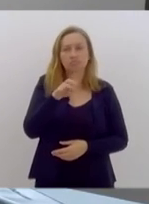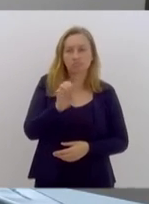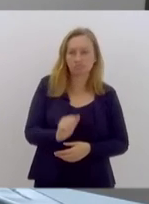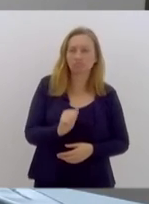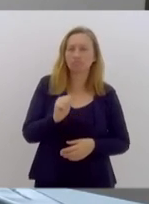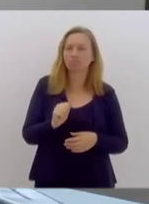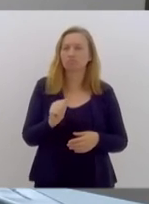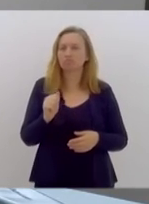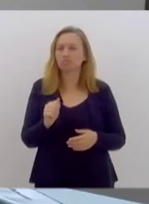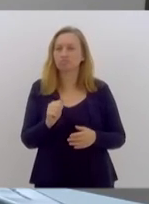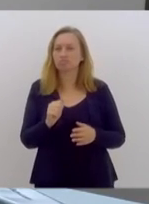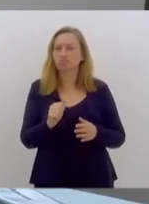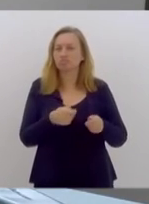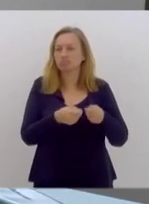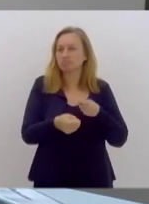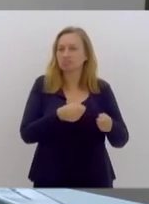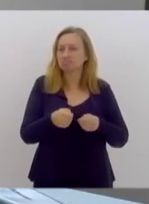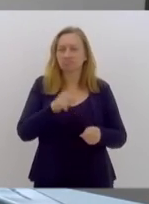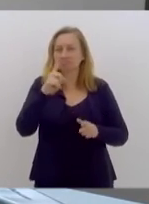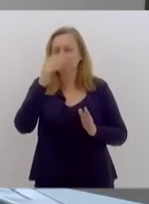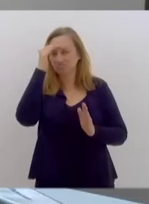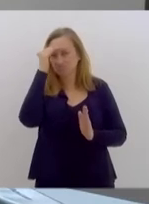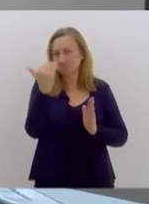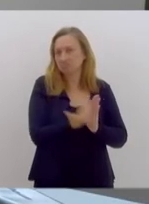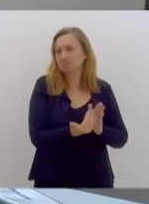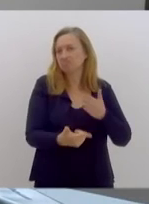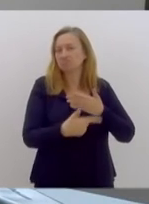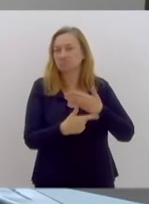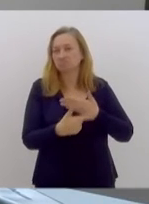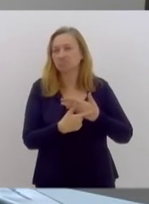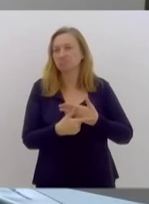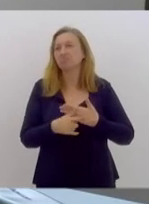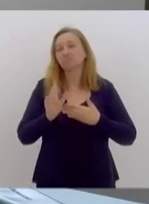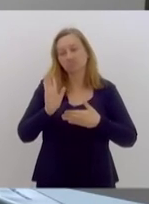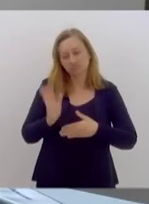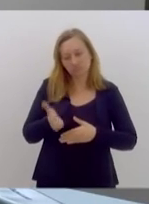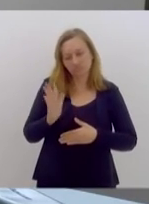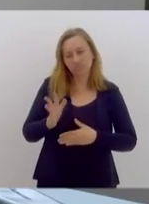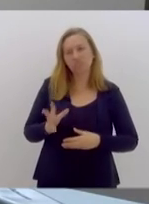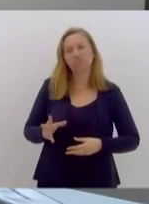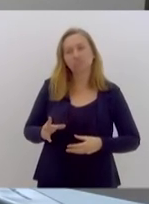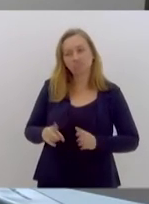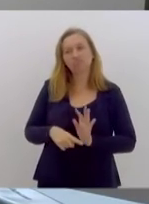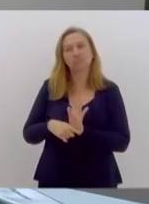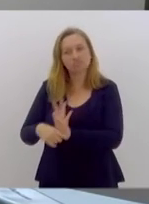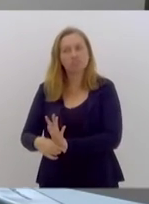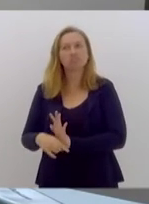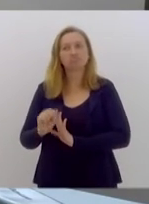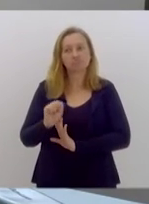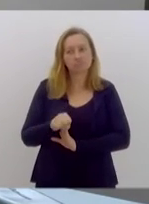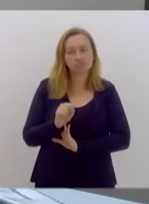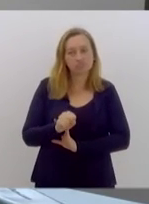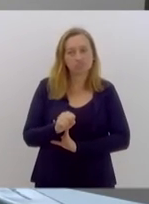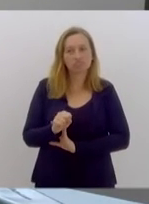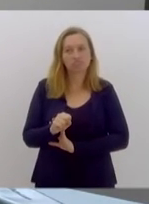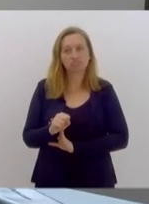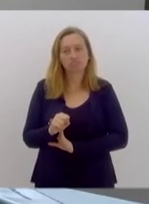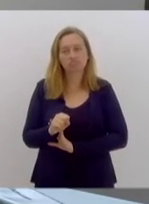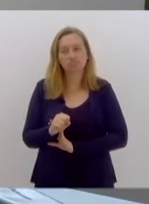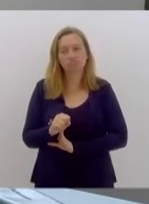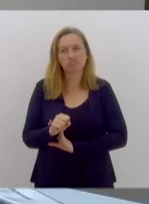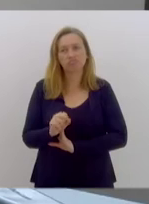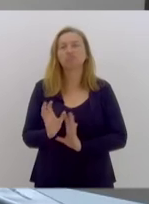cumpre seu papel nunca foi estruturada para cumprir esse papel mas nós já demos contribuições na legislatura passada teve